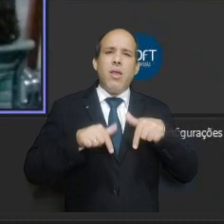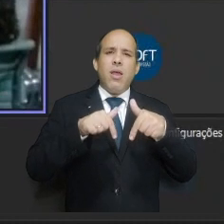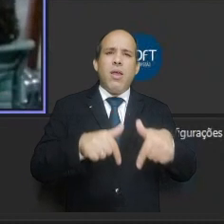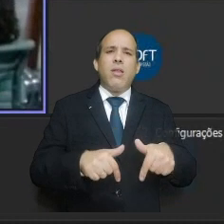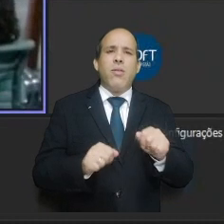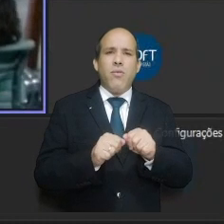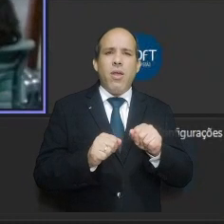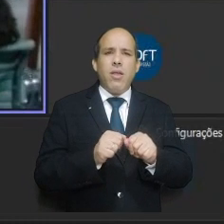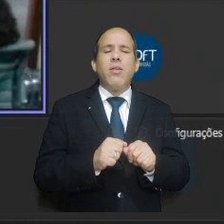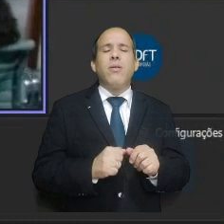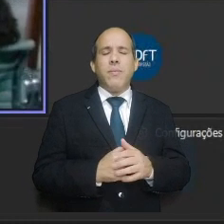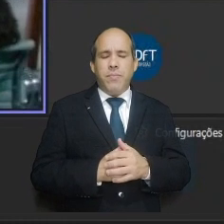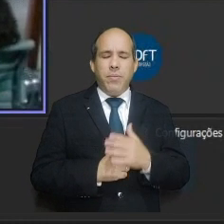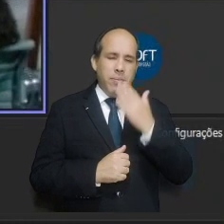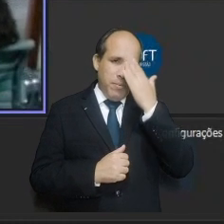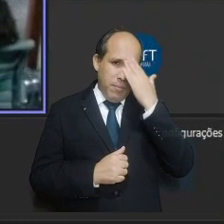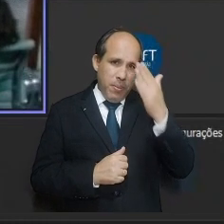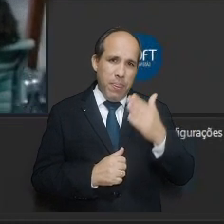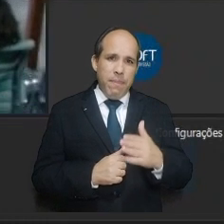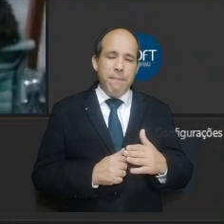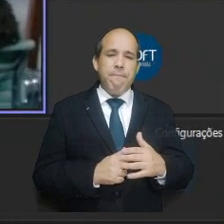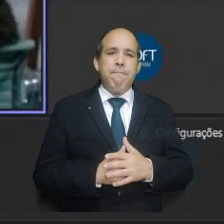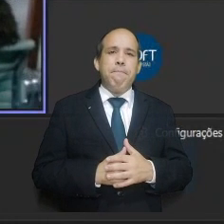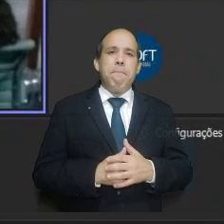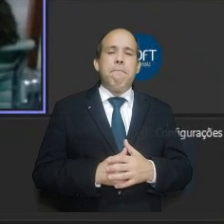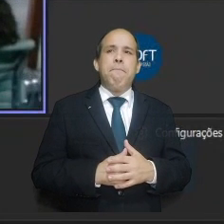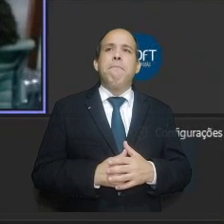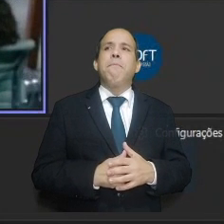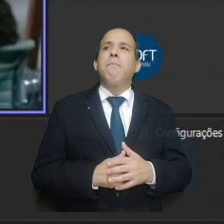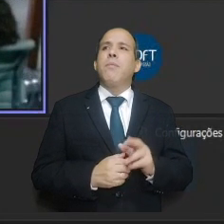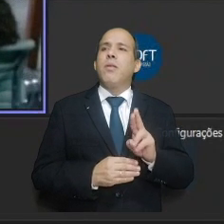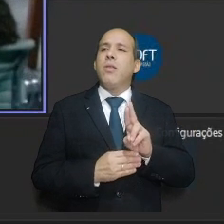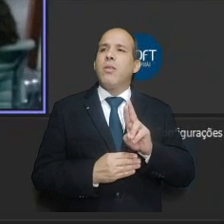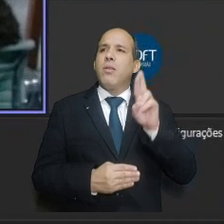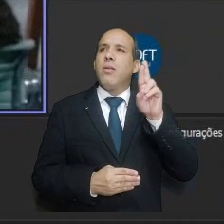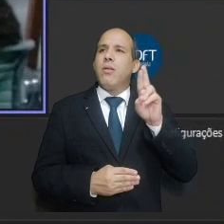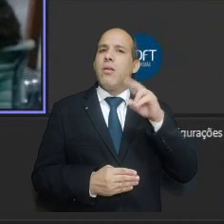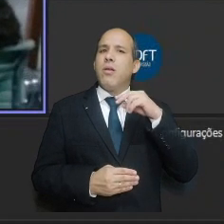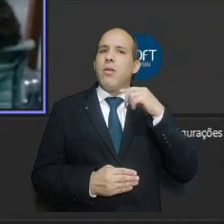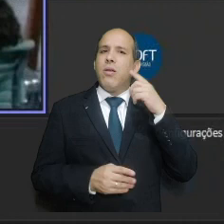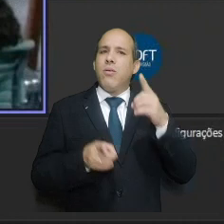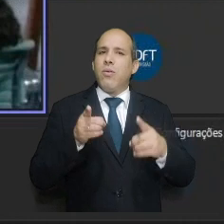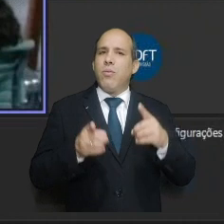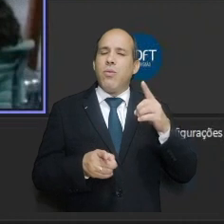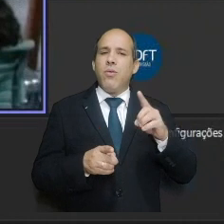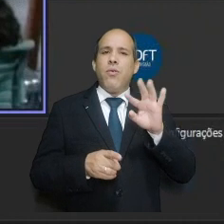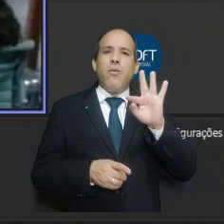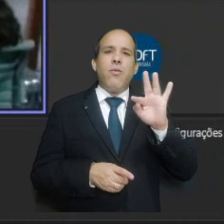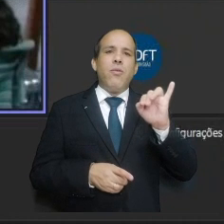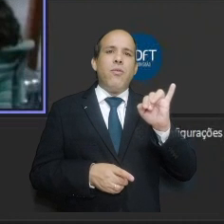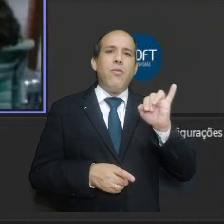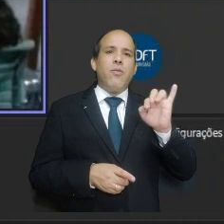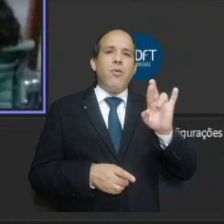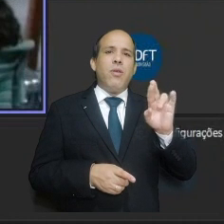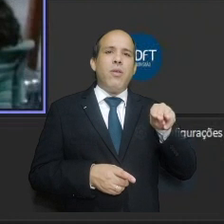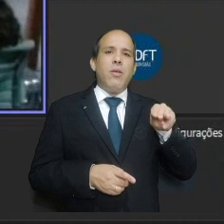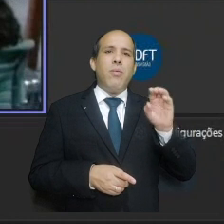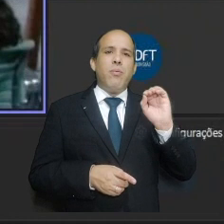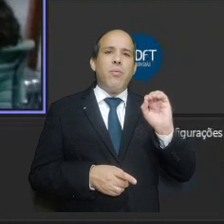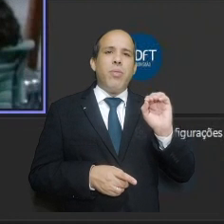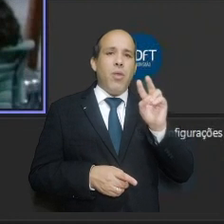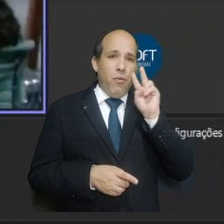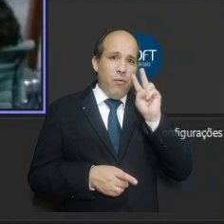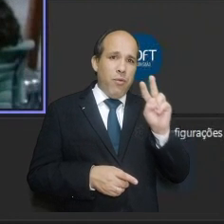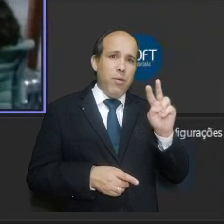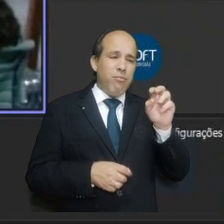nulidade desse ato. Obrigada, excelências. Agradeço, doutora Luciana. Desembargador Firmo, por gentileza. Senhor